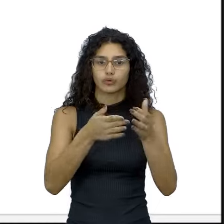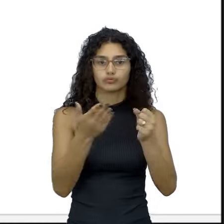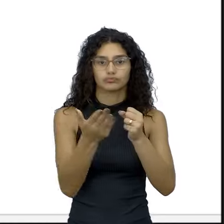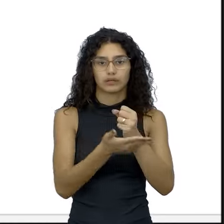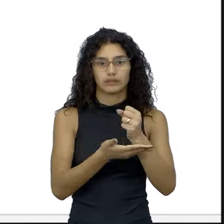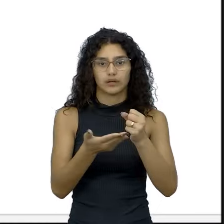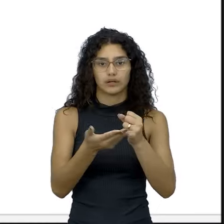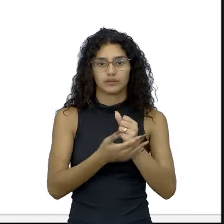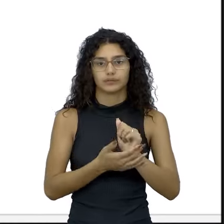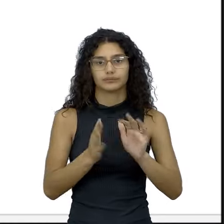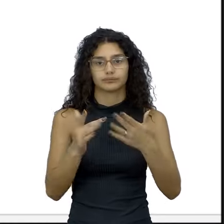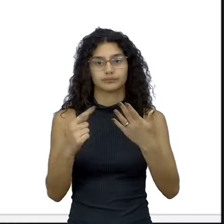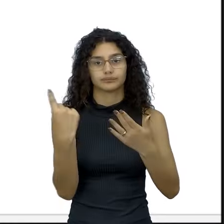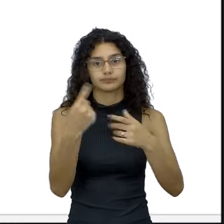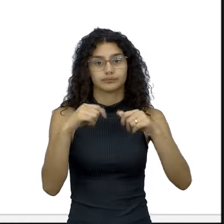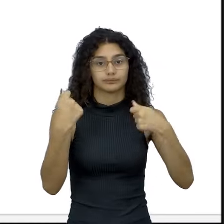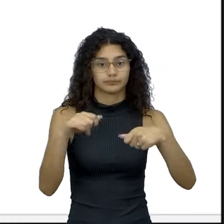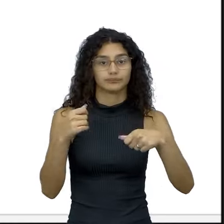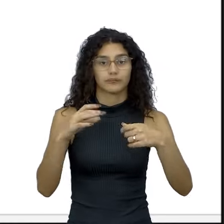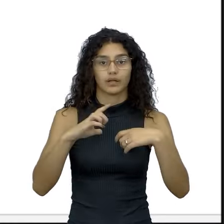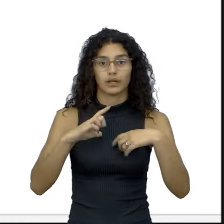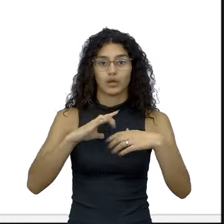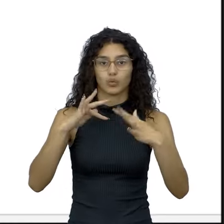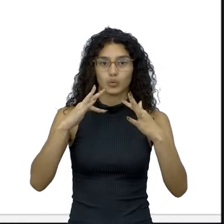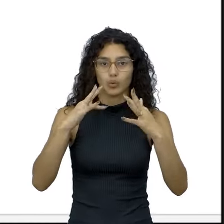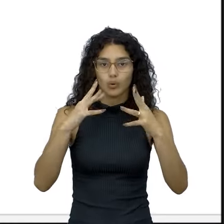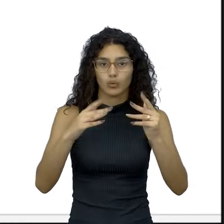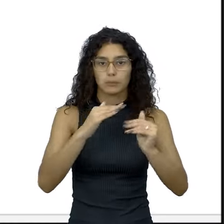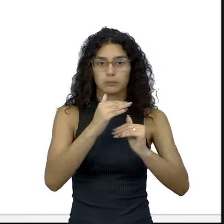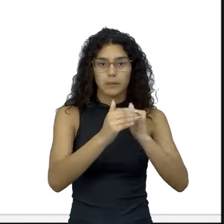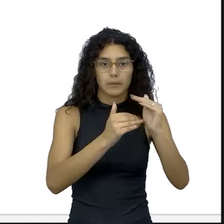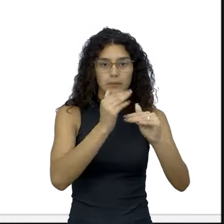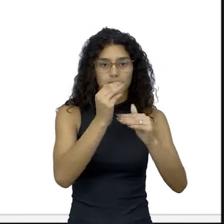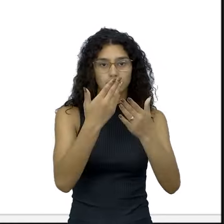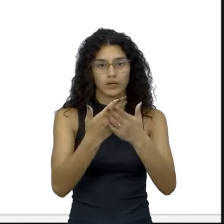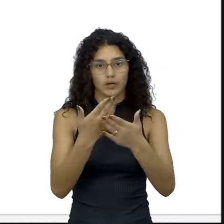baseado. Por isso que a gente precisa ter todo esse passo a passo nessa aula.